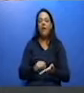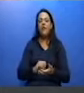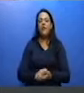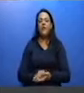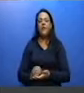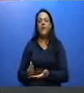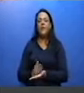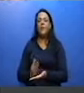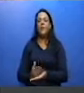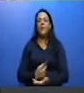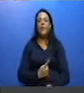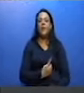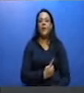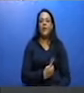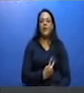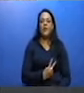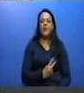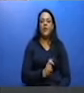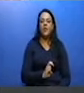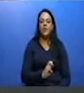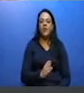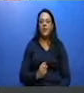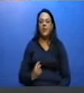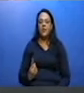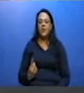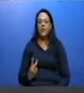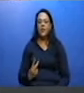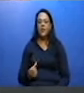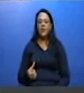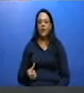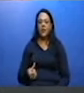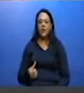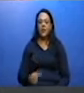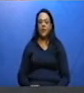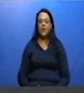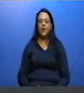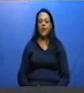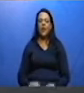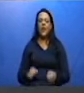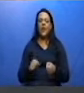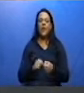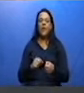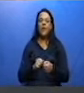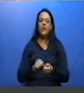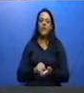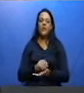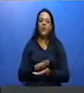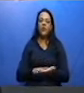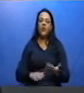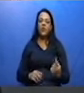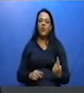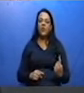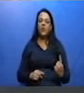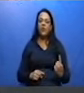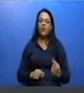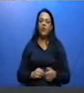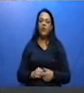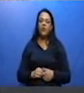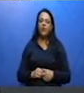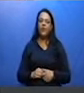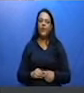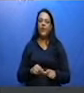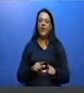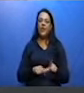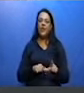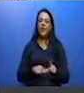Páginas 125 e 126. Fazer o exercício 1 da letra